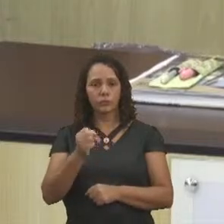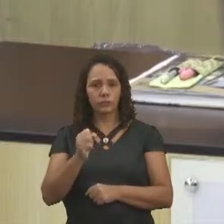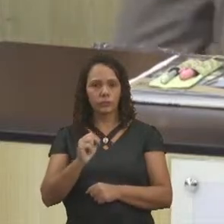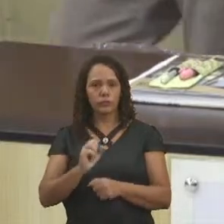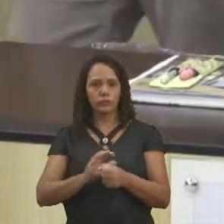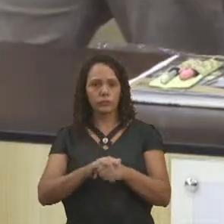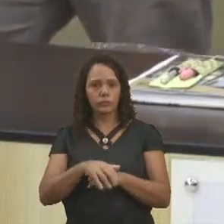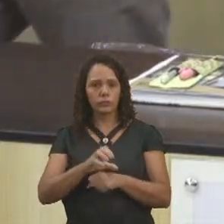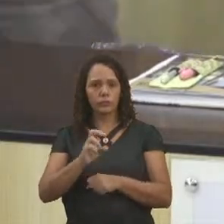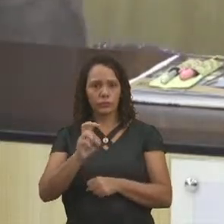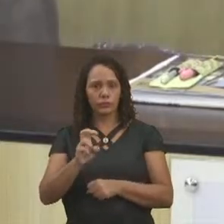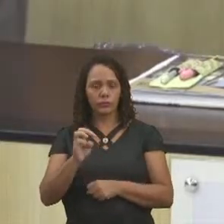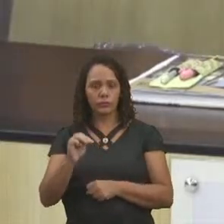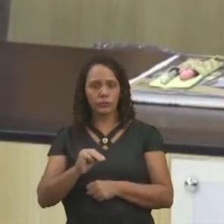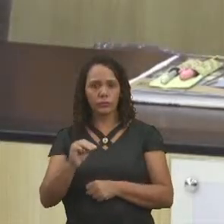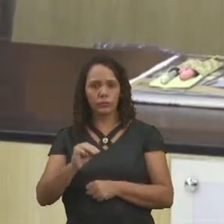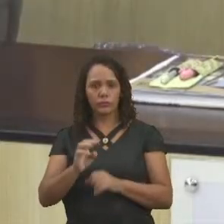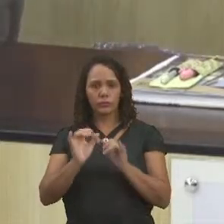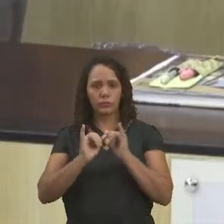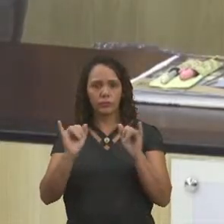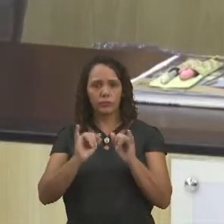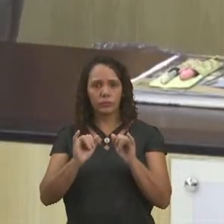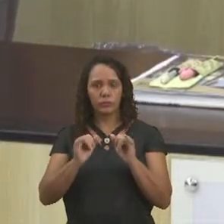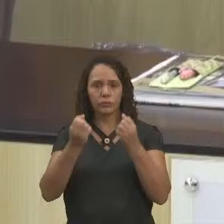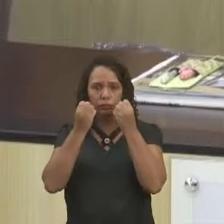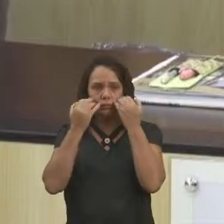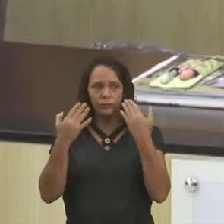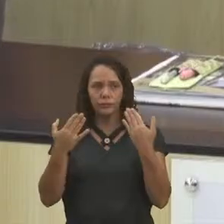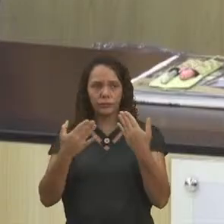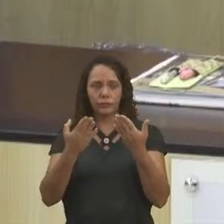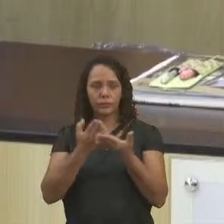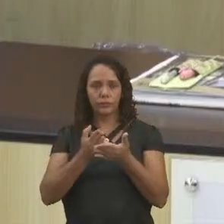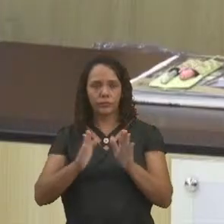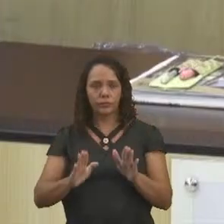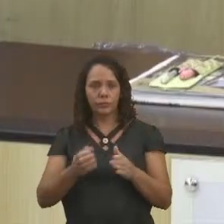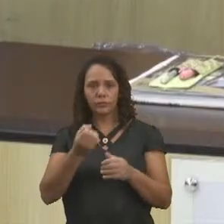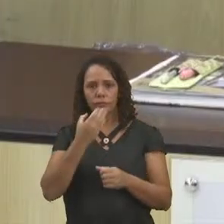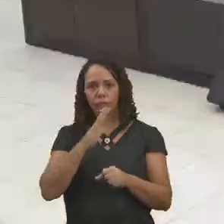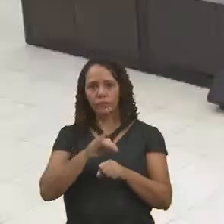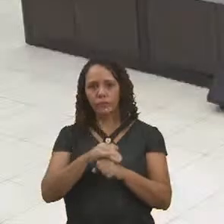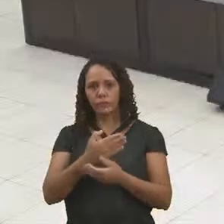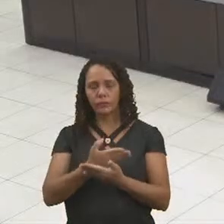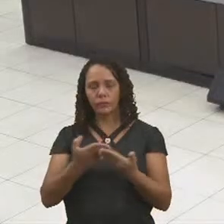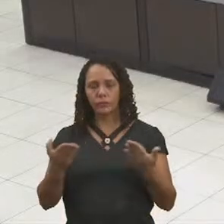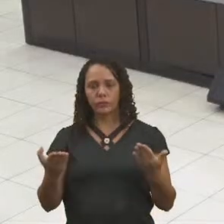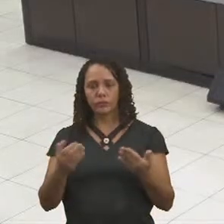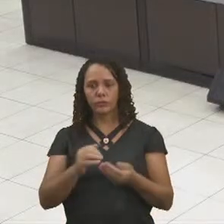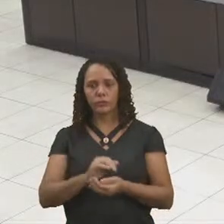20h05, declaro encerrada a presente audiência pública e boa noite a todos.